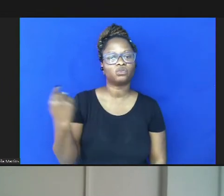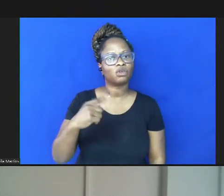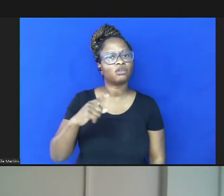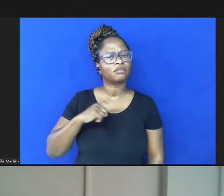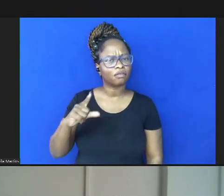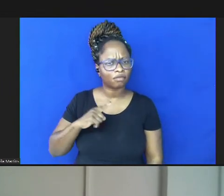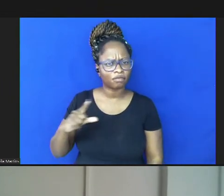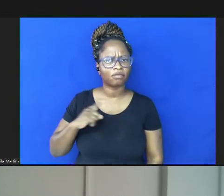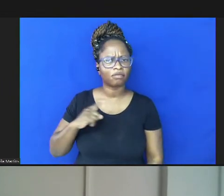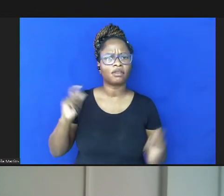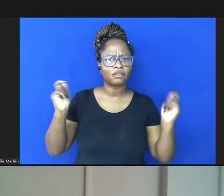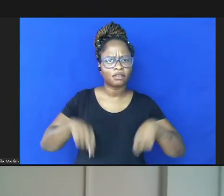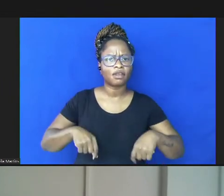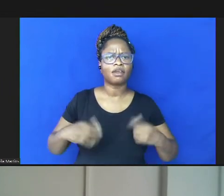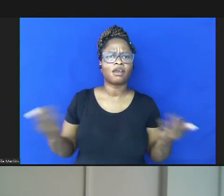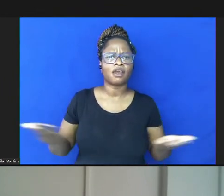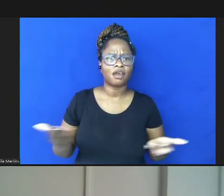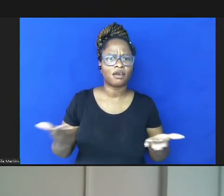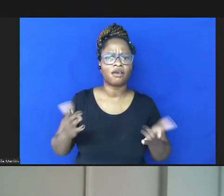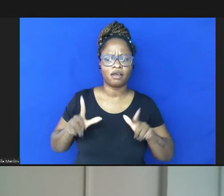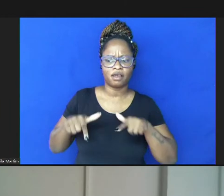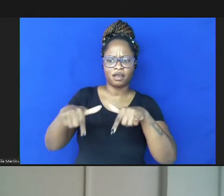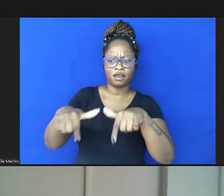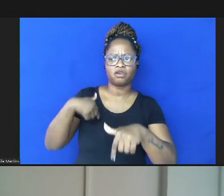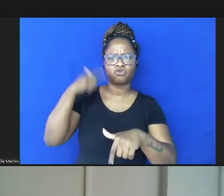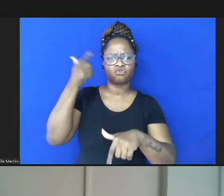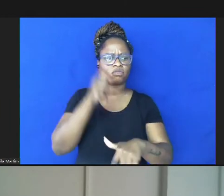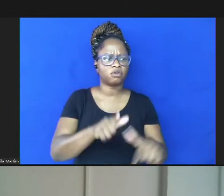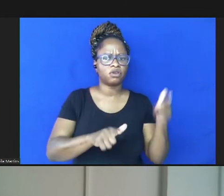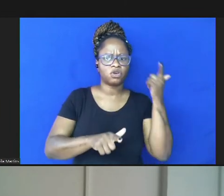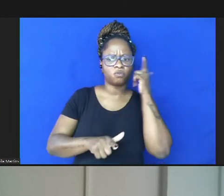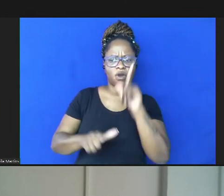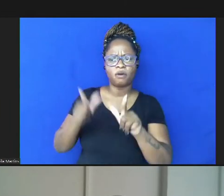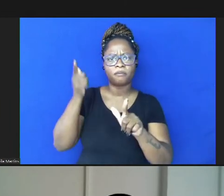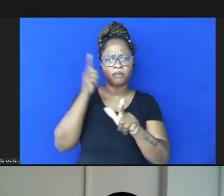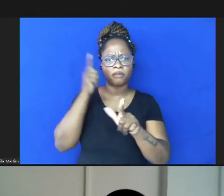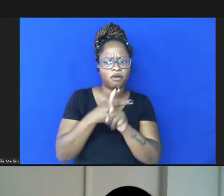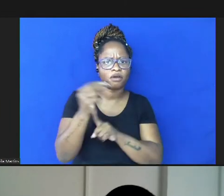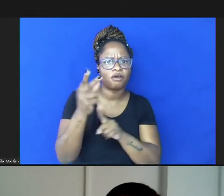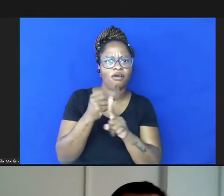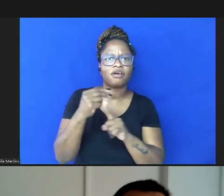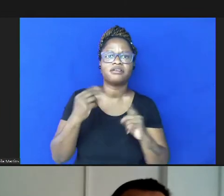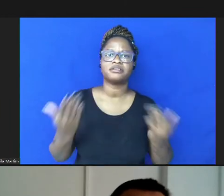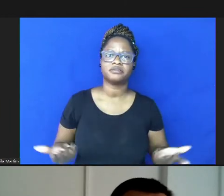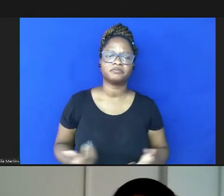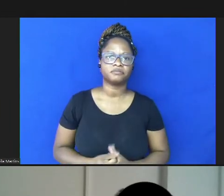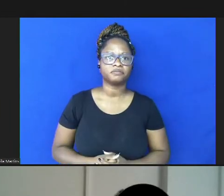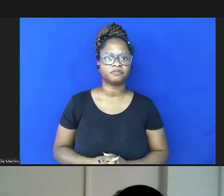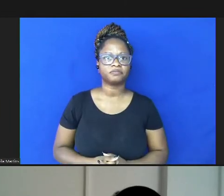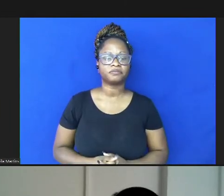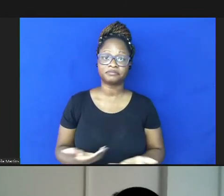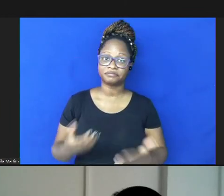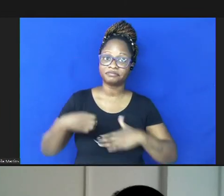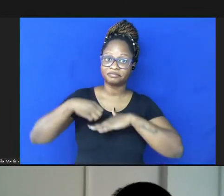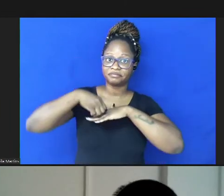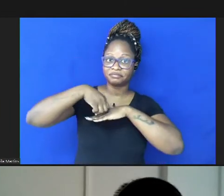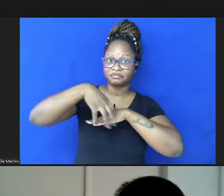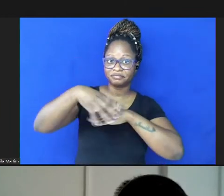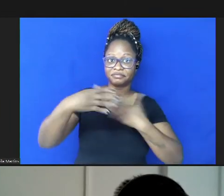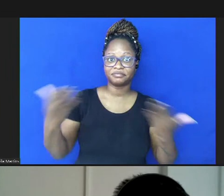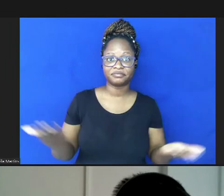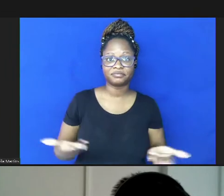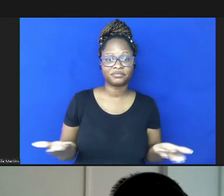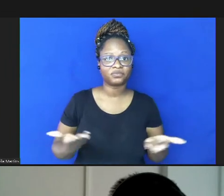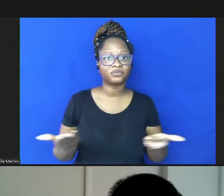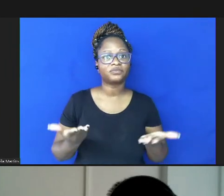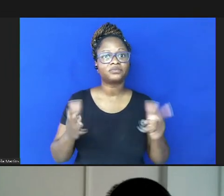usar a expressão que foi usada já, uma operação ganha-ganha em vários sentidos. Isto dito, eu queria, então,